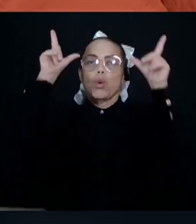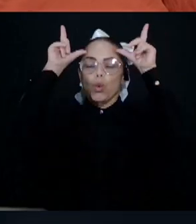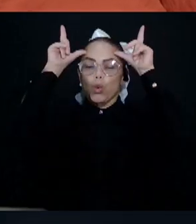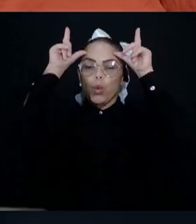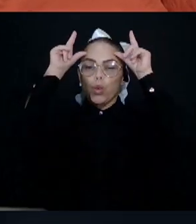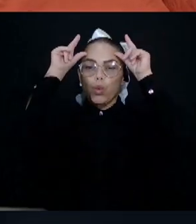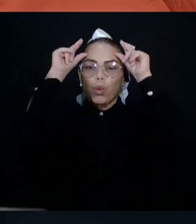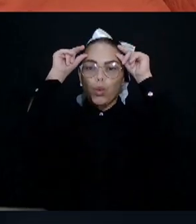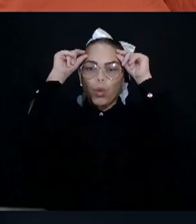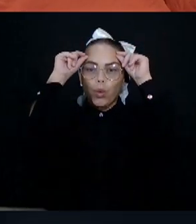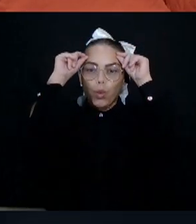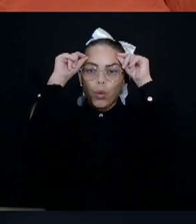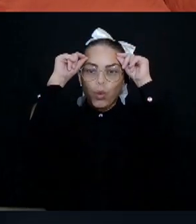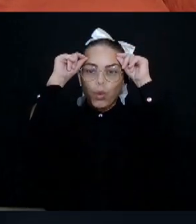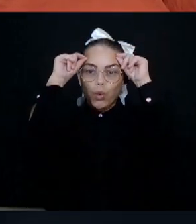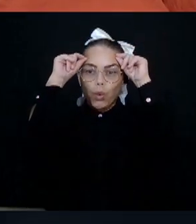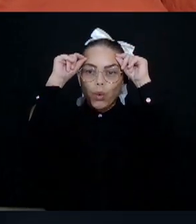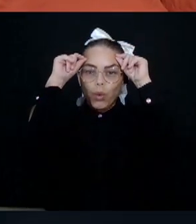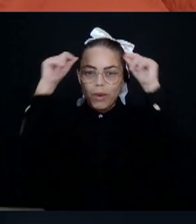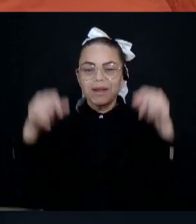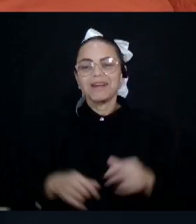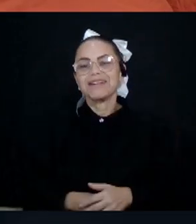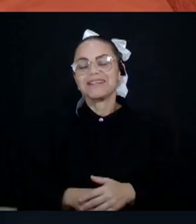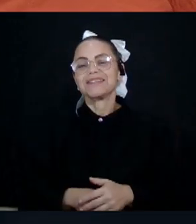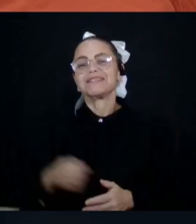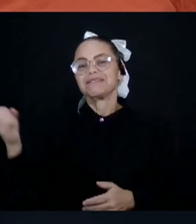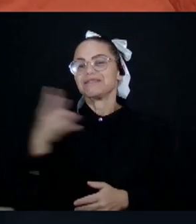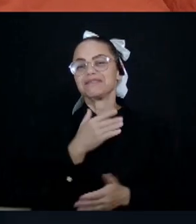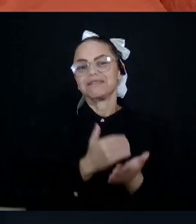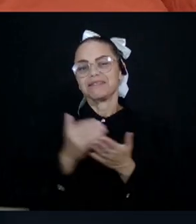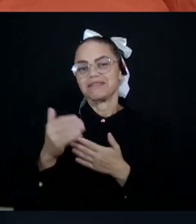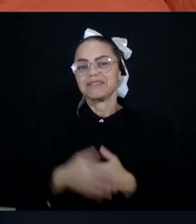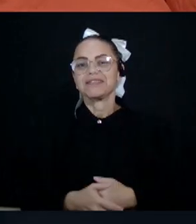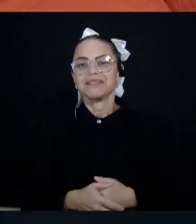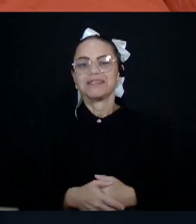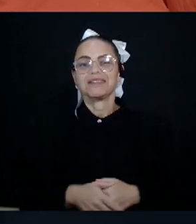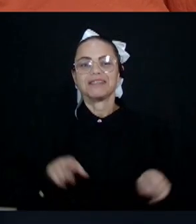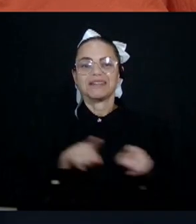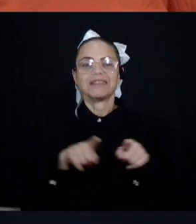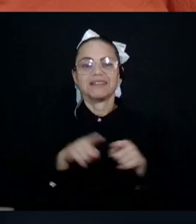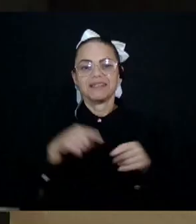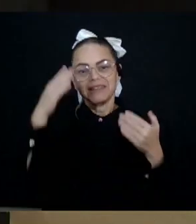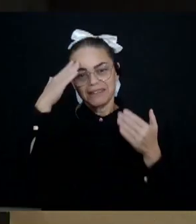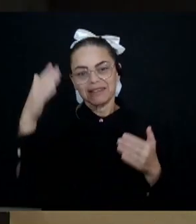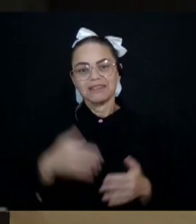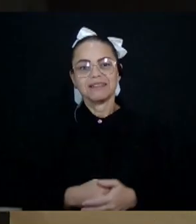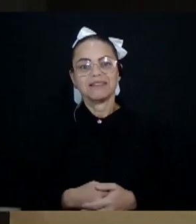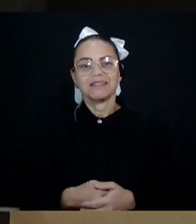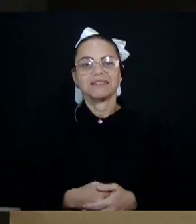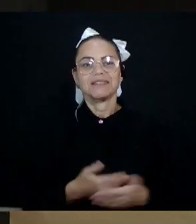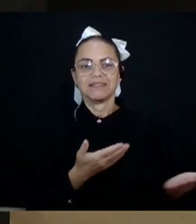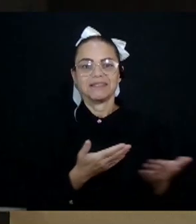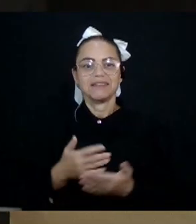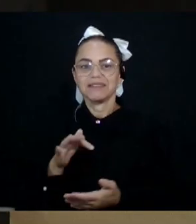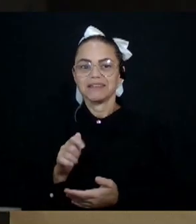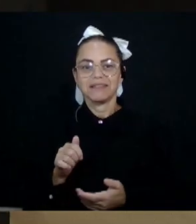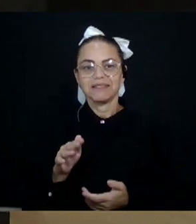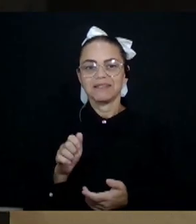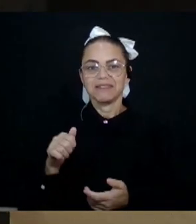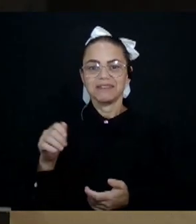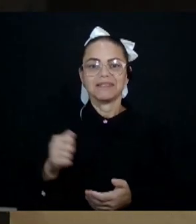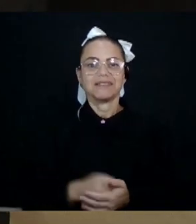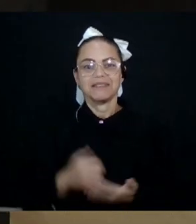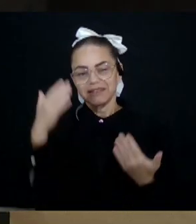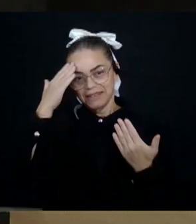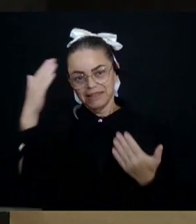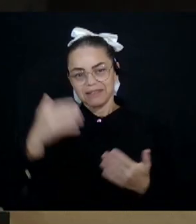a alma, e a gente fica pronto para começar de novo, né? Quero agradecer também a nossa convidada Fabiana, obrigada, viu, por trazer